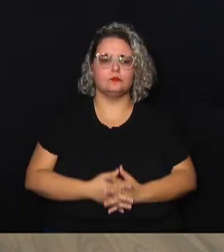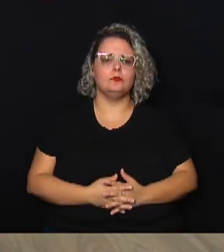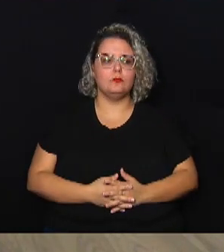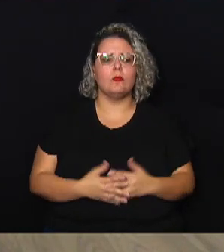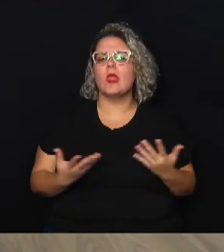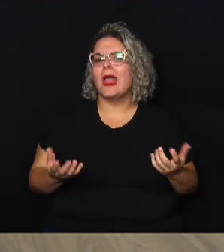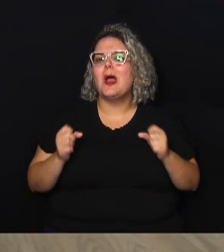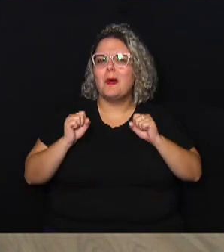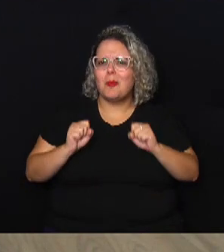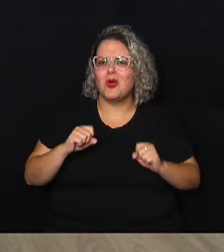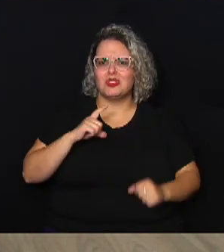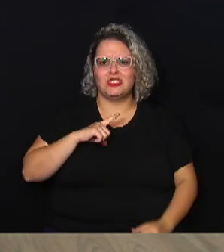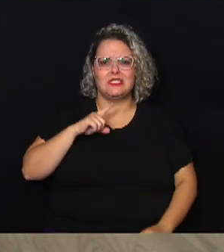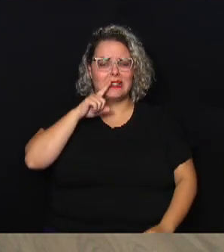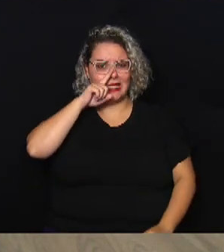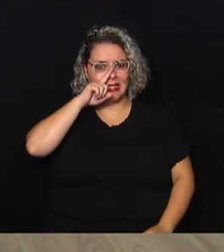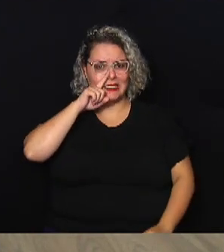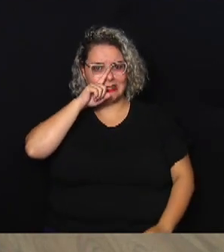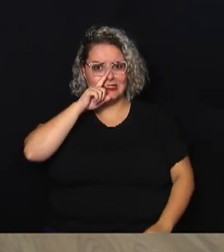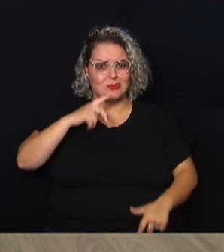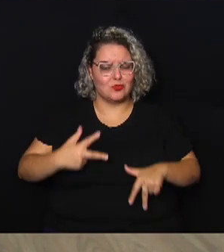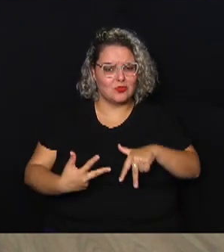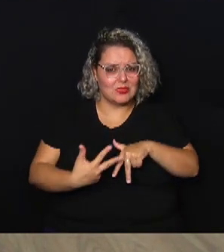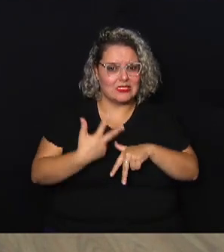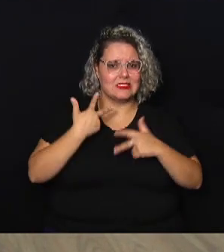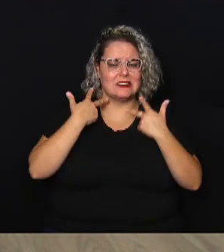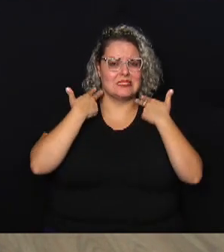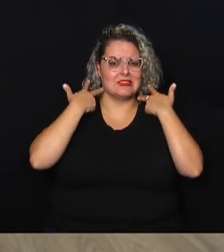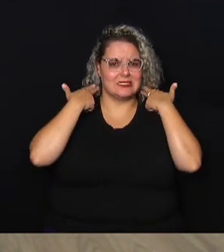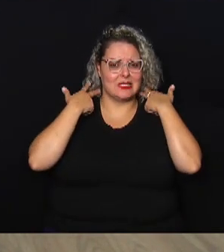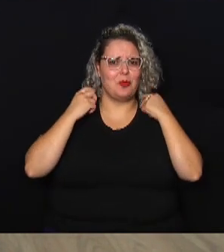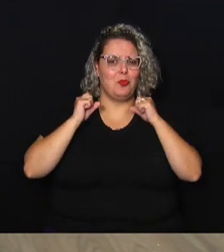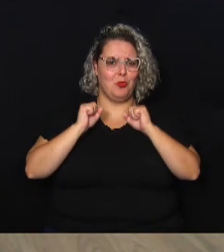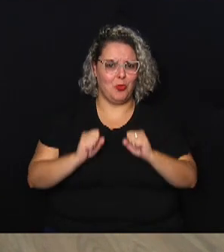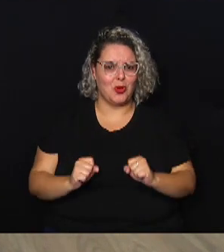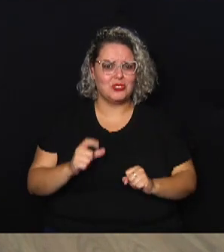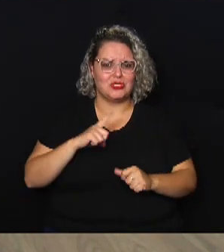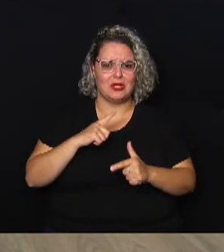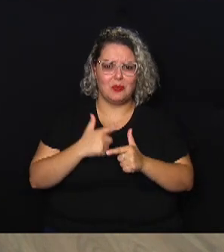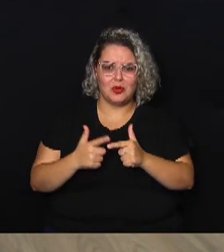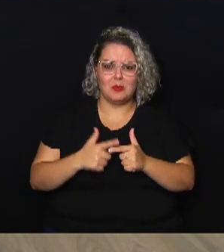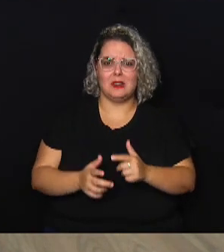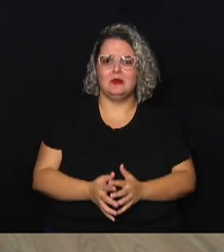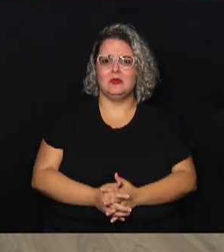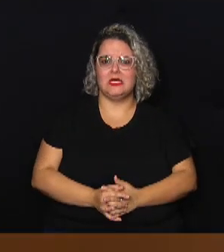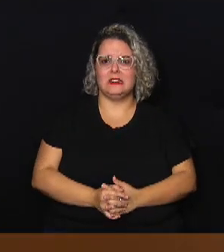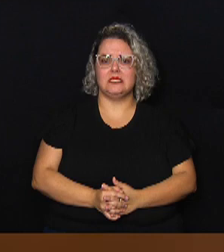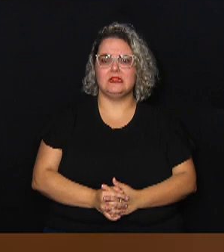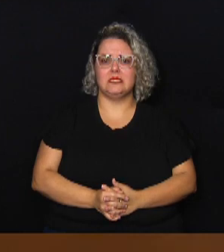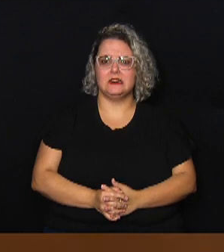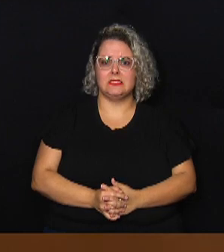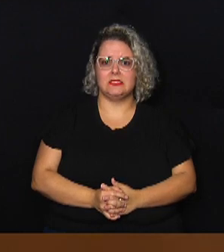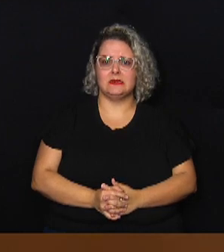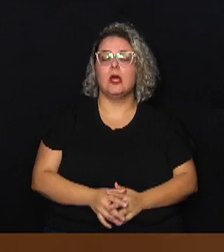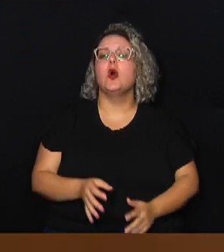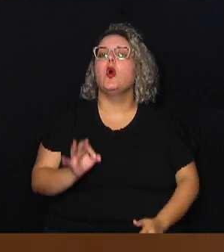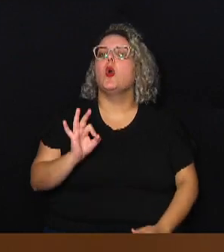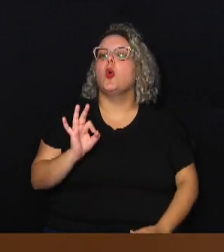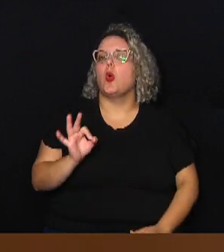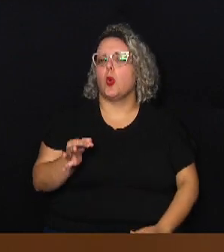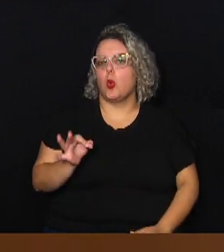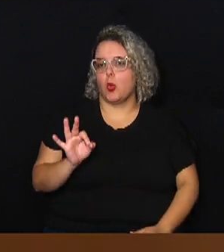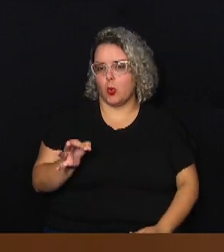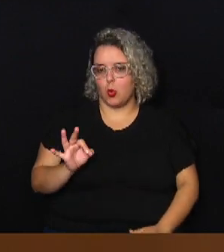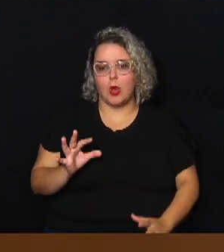apresentar risco uma cirurgia plástica? Pode gerar complicações? Com certeza.